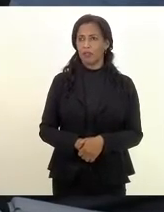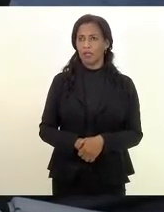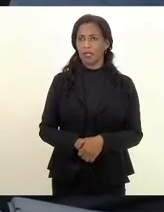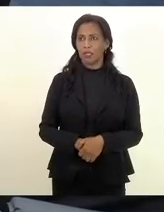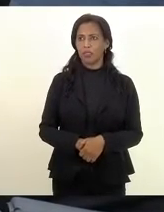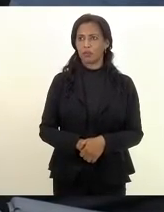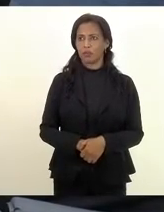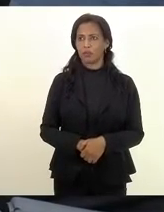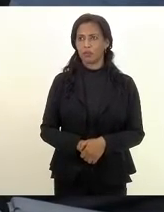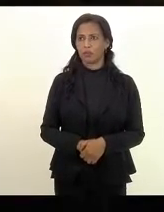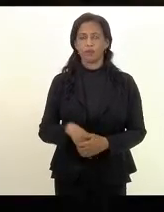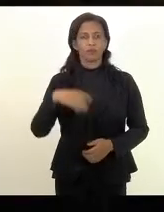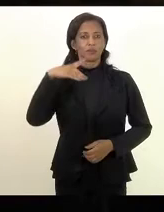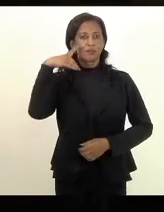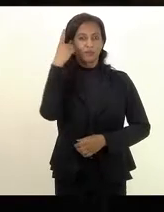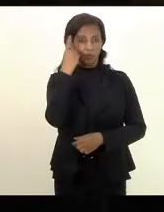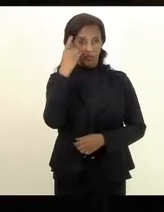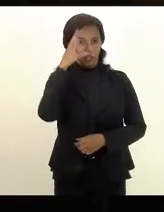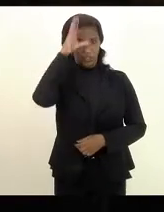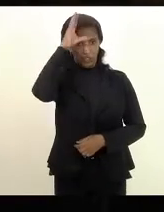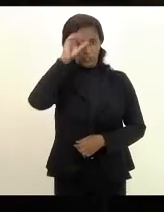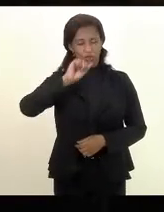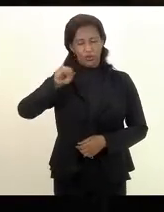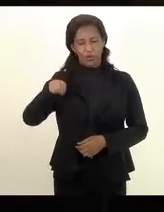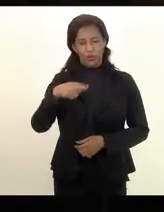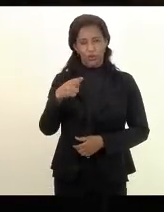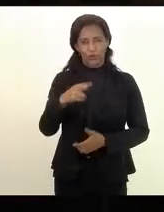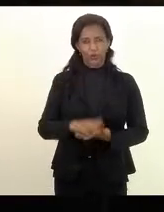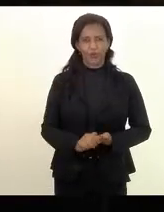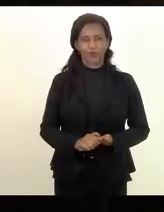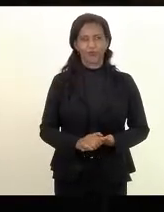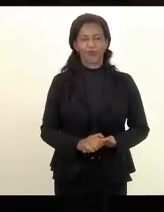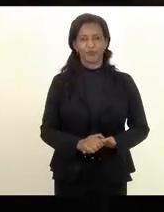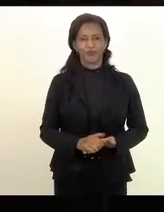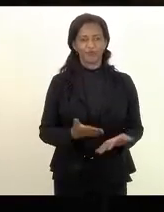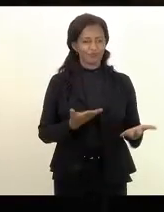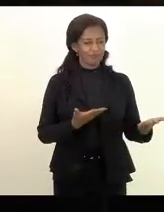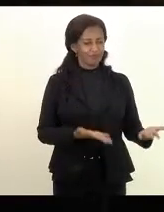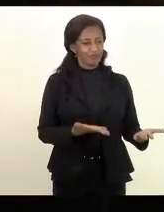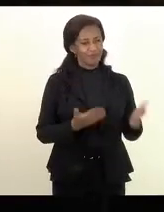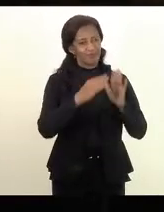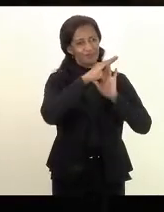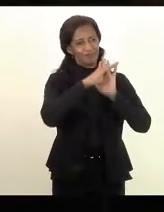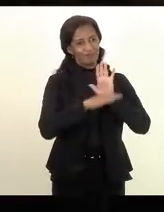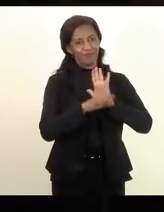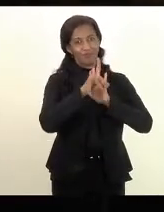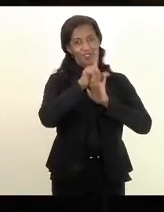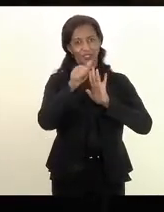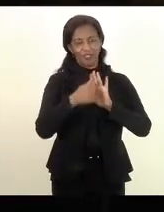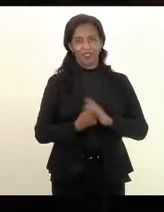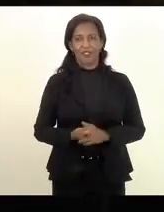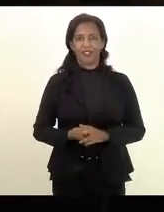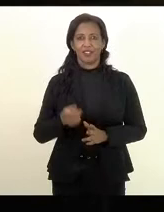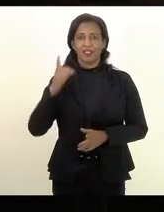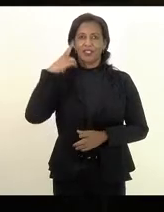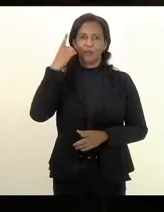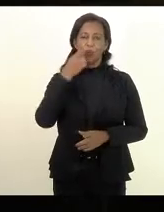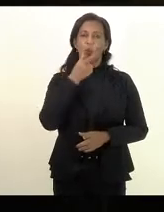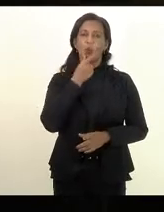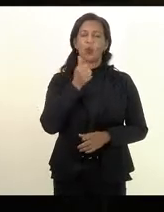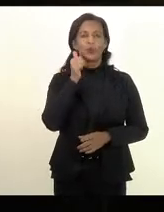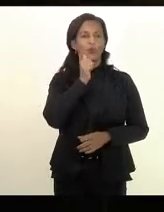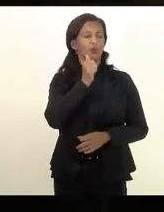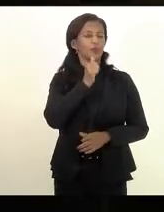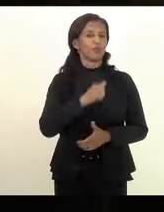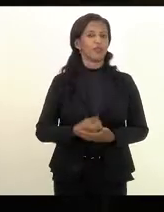deputada Tia Ju que preside a ordem do dia deputados e deputadas eu quero